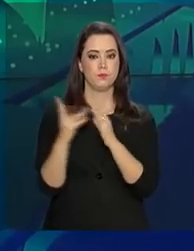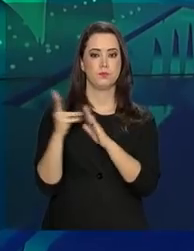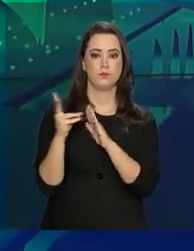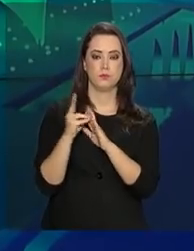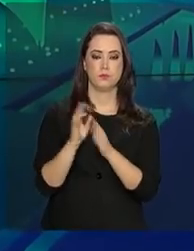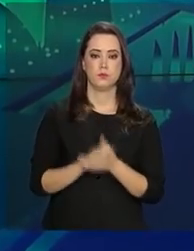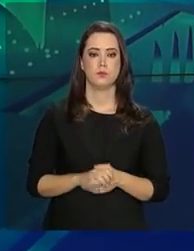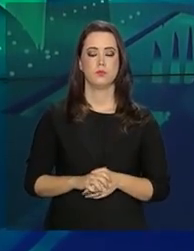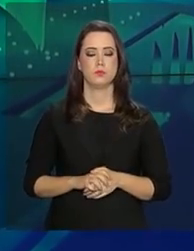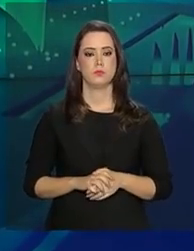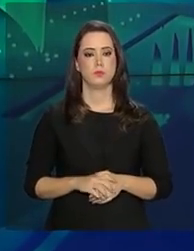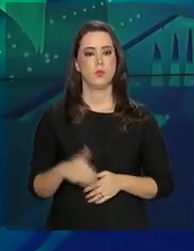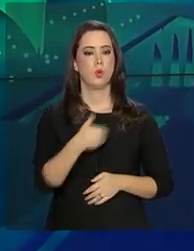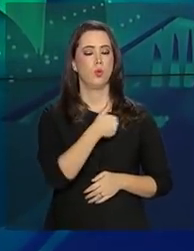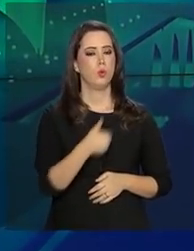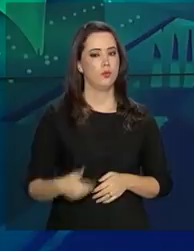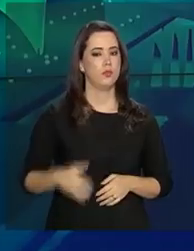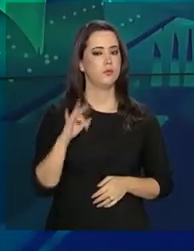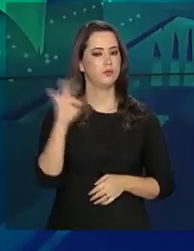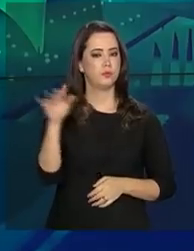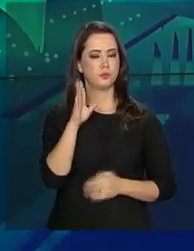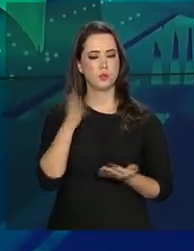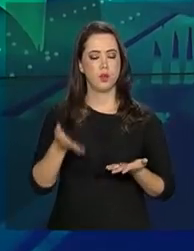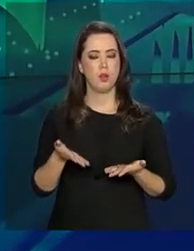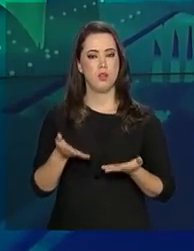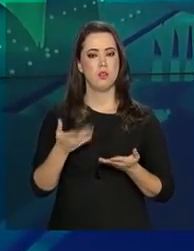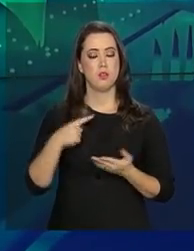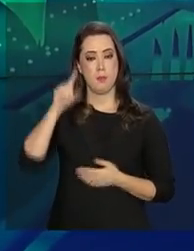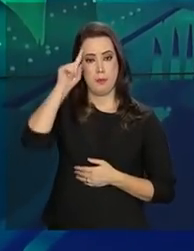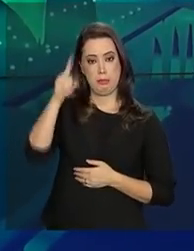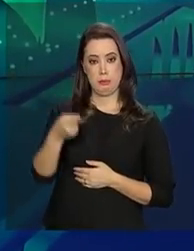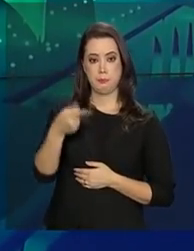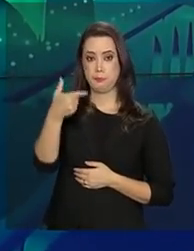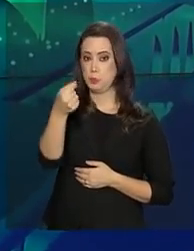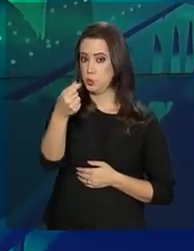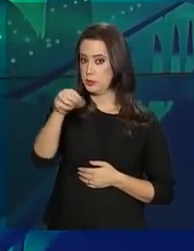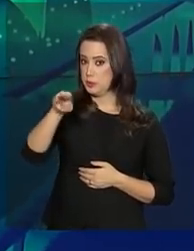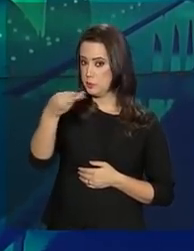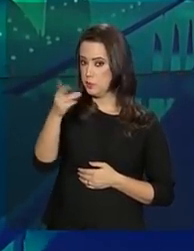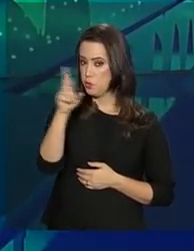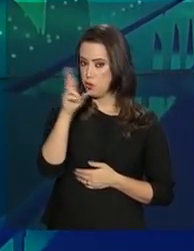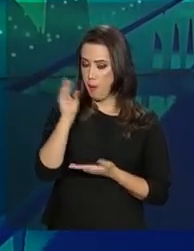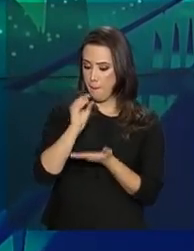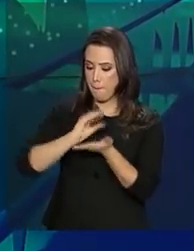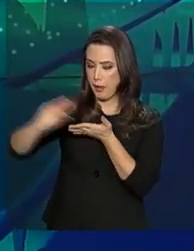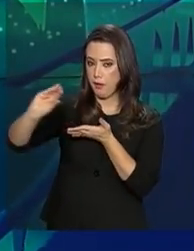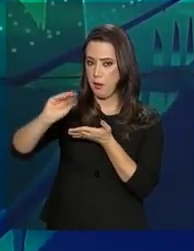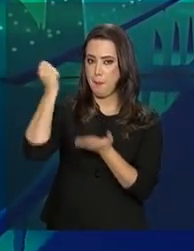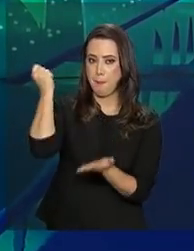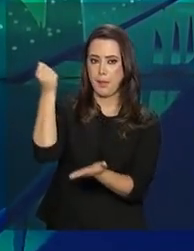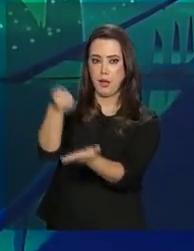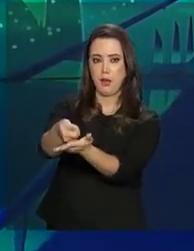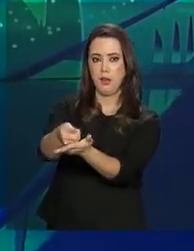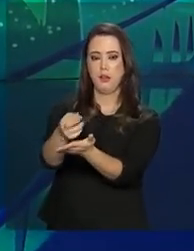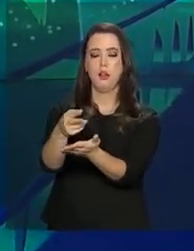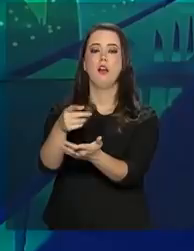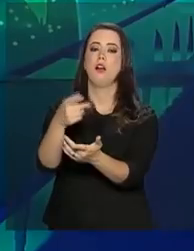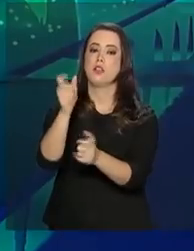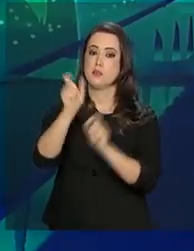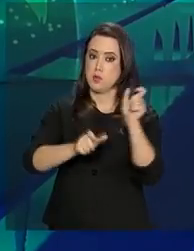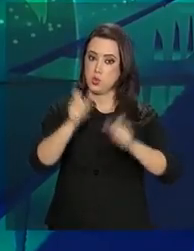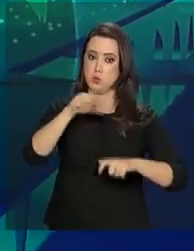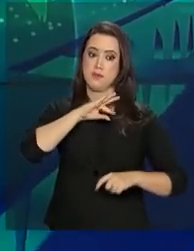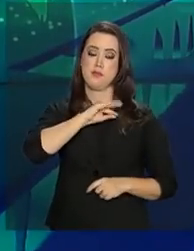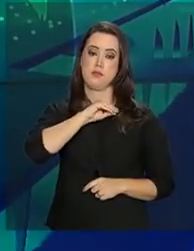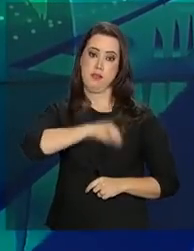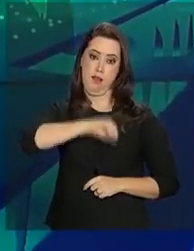o governo federal vai enviar cerca de 200 milhões de reais para ajudar na folha de pagamento de roraima o anúncio